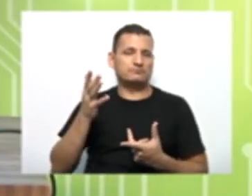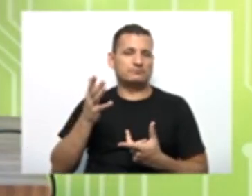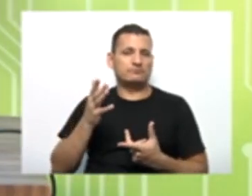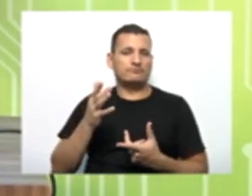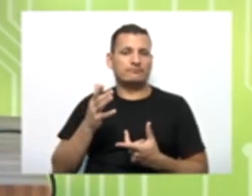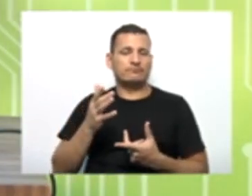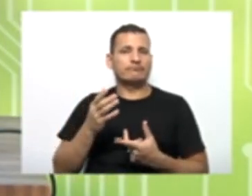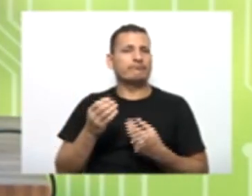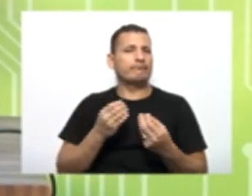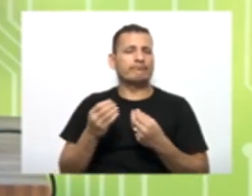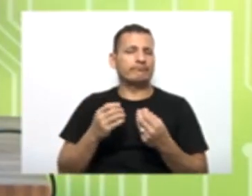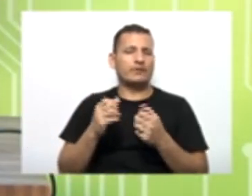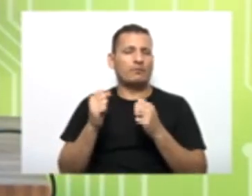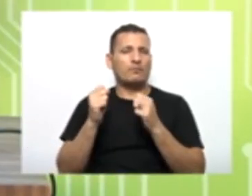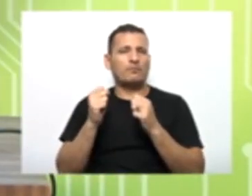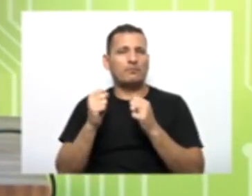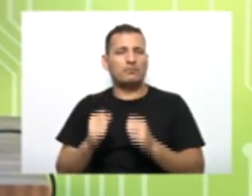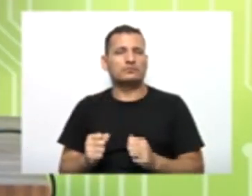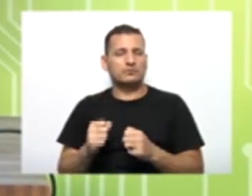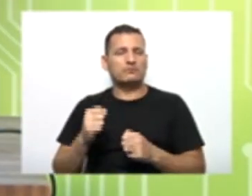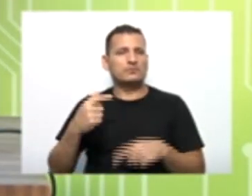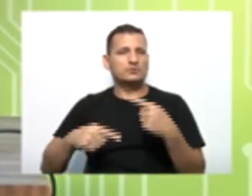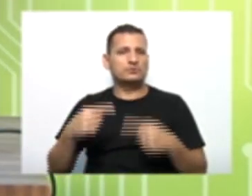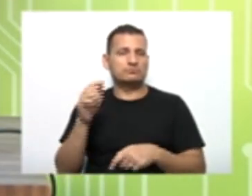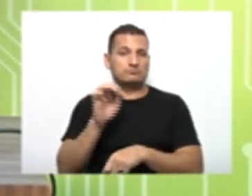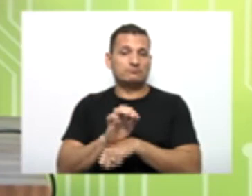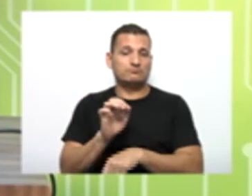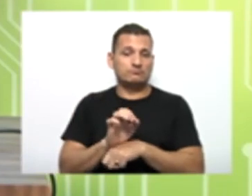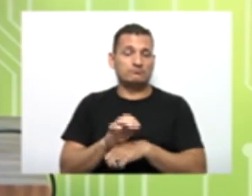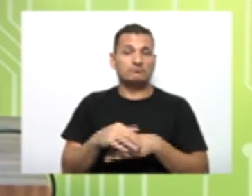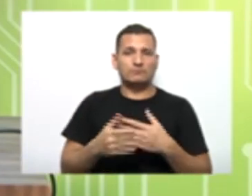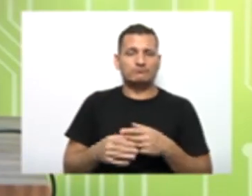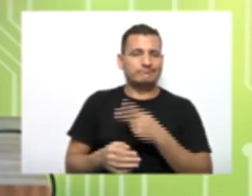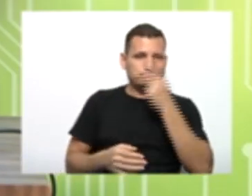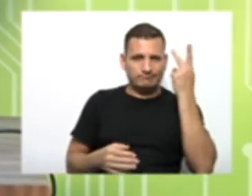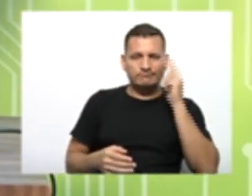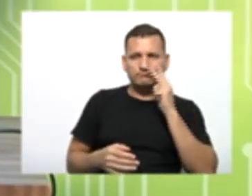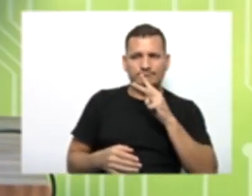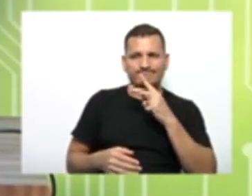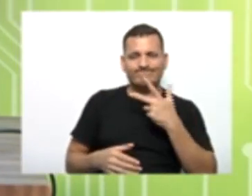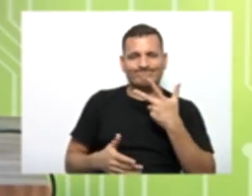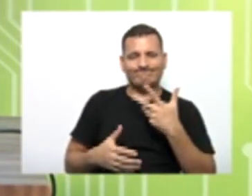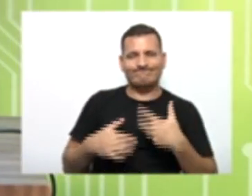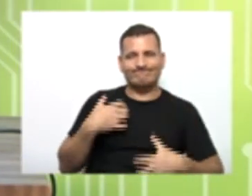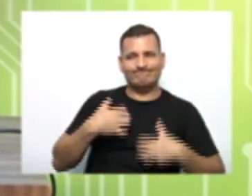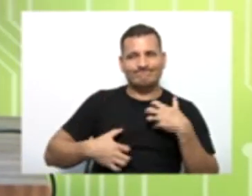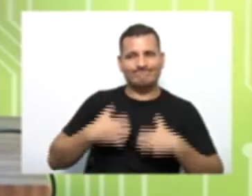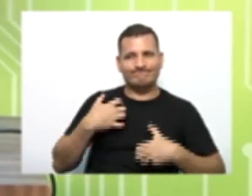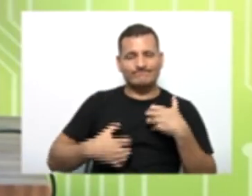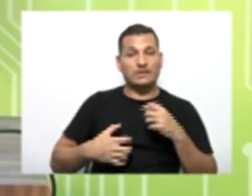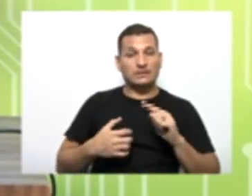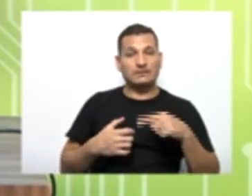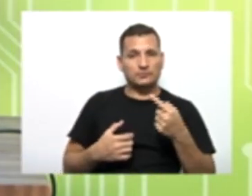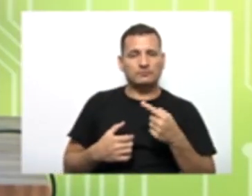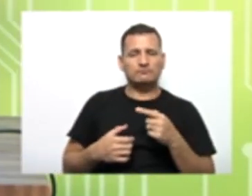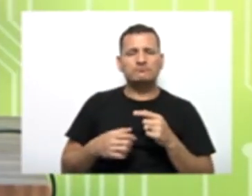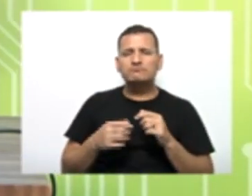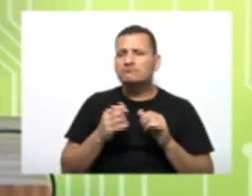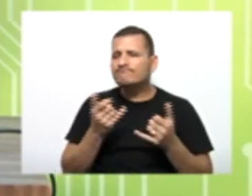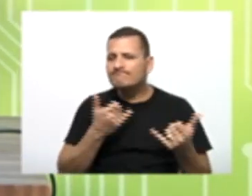Projetos de lei de iniciativa popular. Projeto de lei também é muito importante, que é quando uma pessoa ou uma